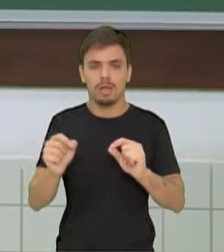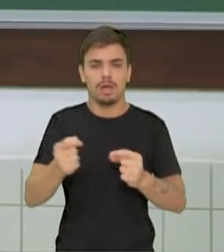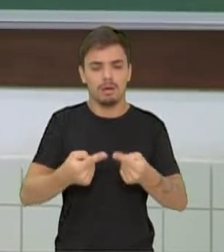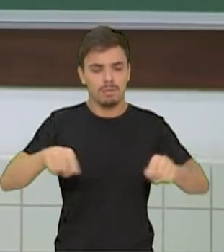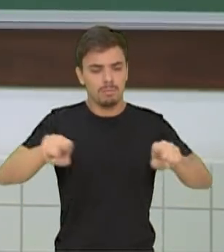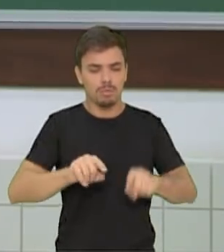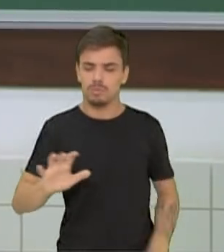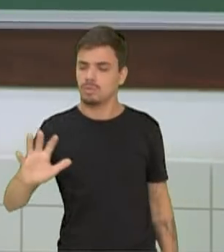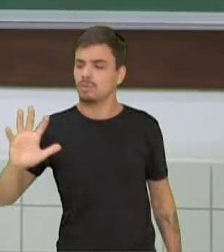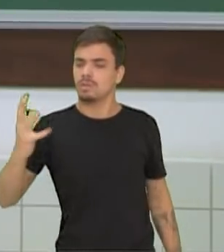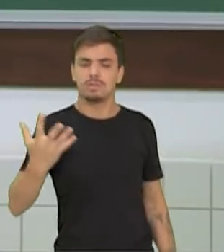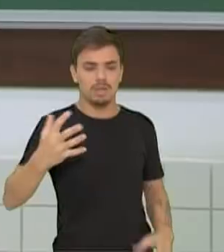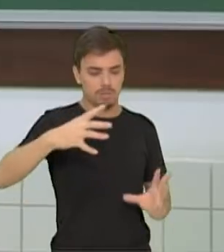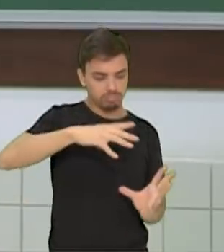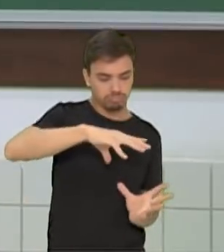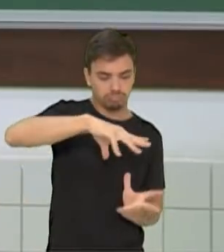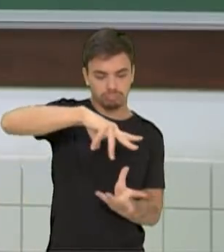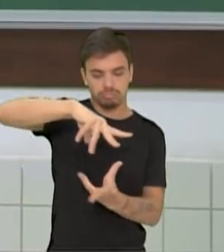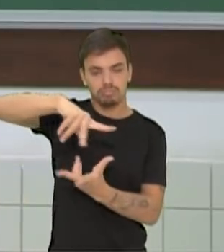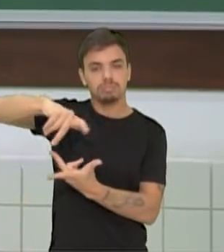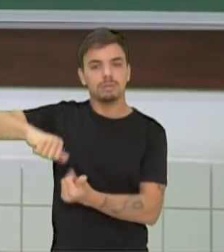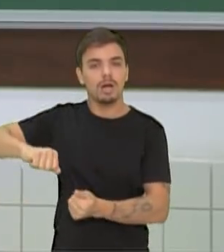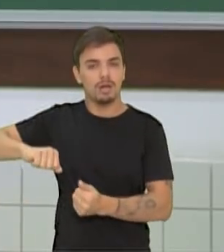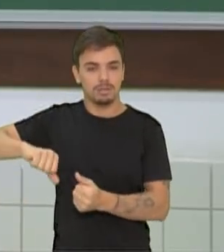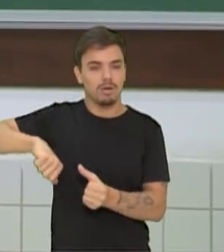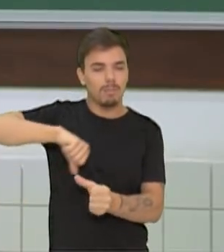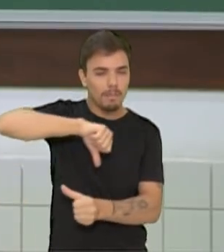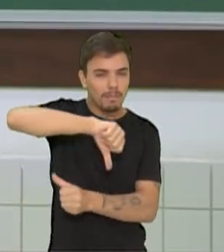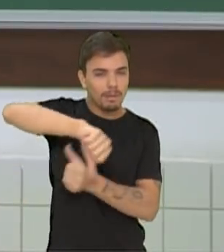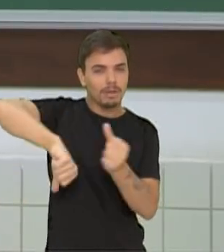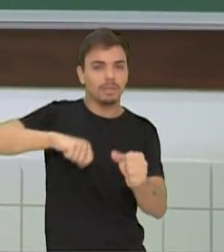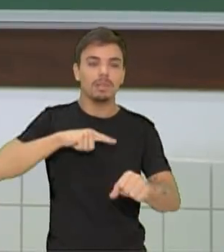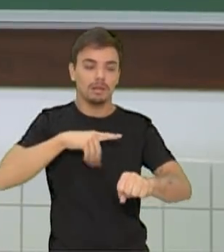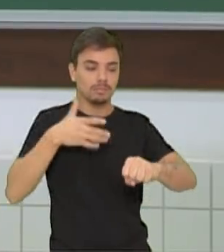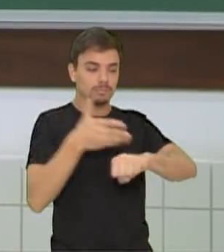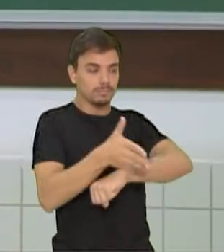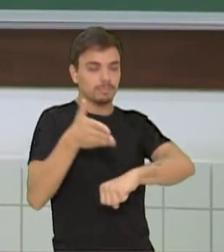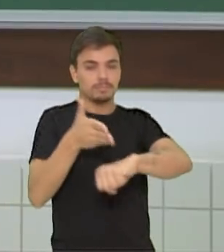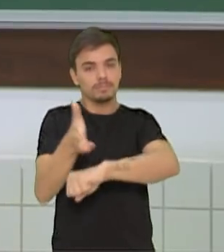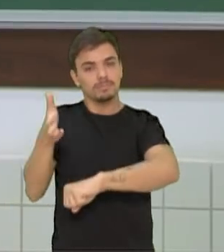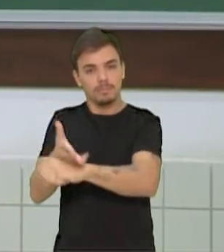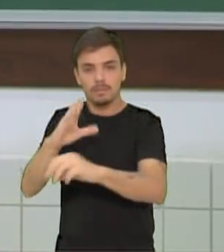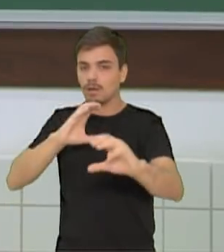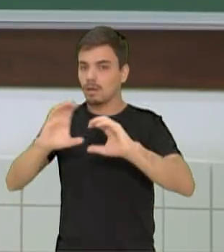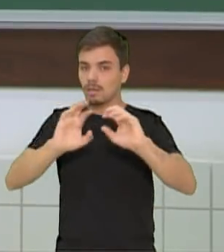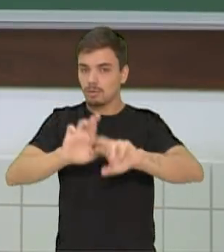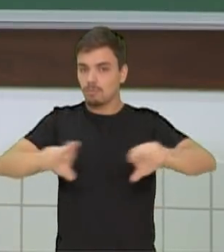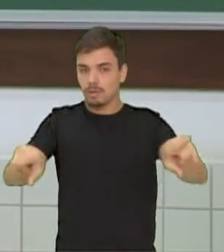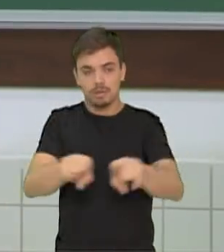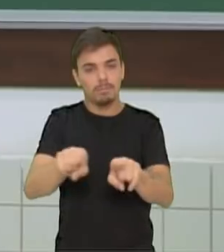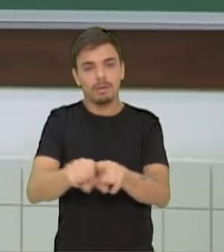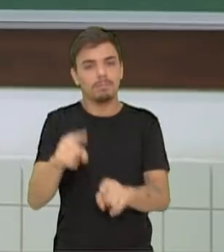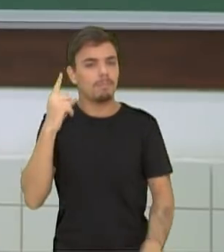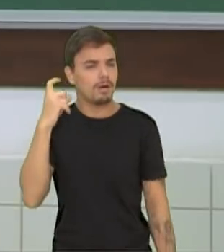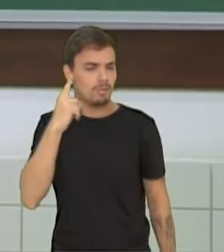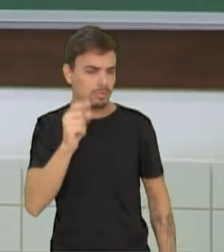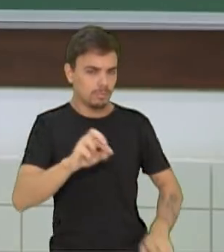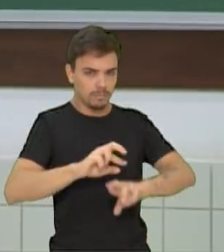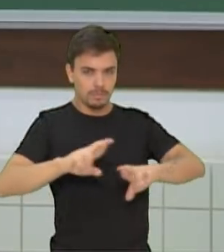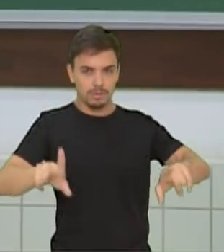girando, né, ao redor do mundo e que a gente está tendo acesso a vários cantos diferentes, né, a vários sons